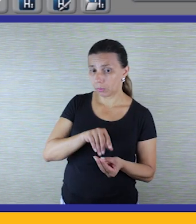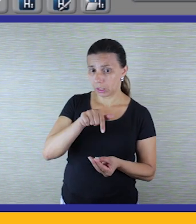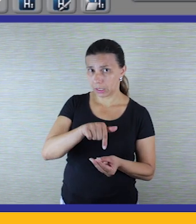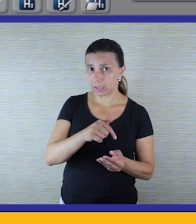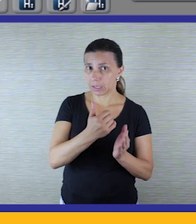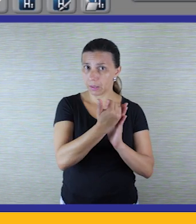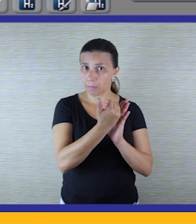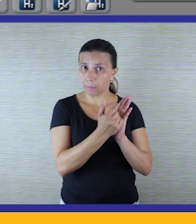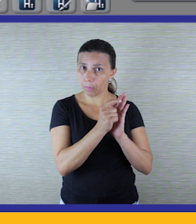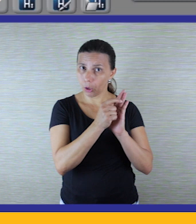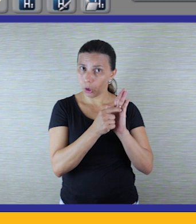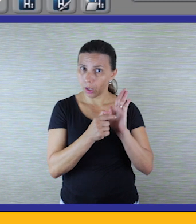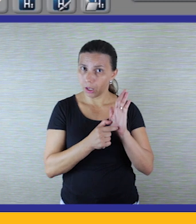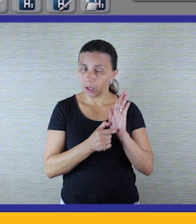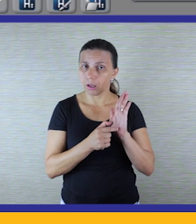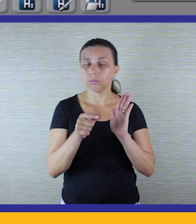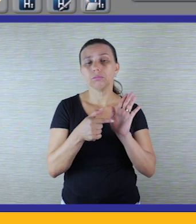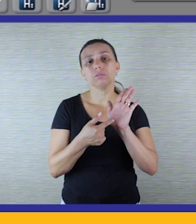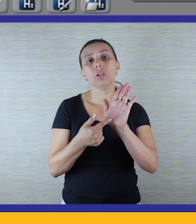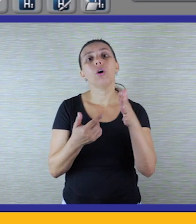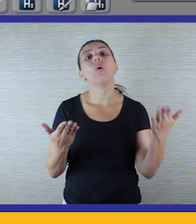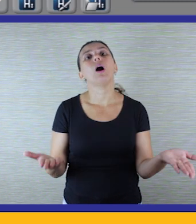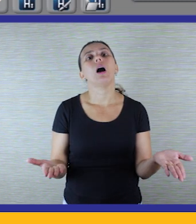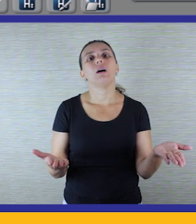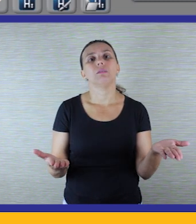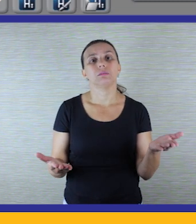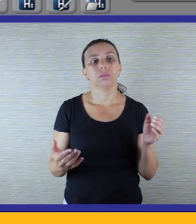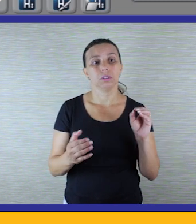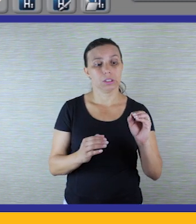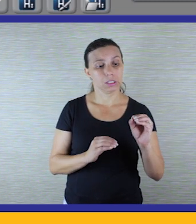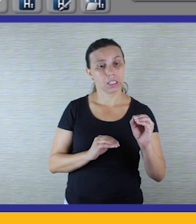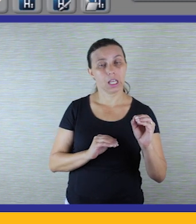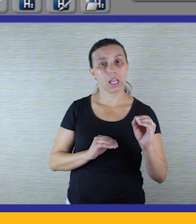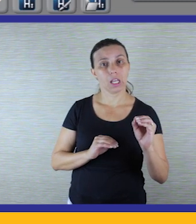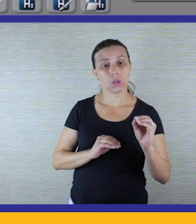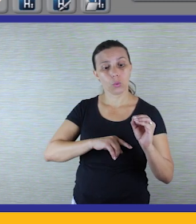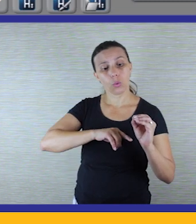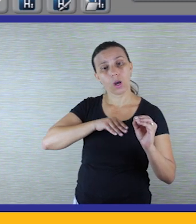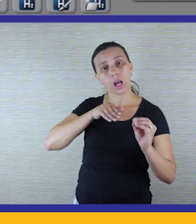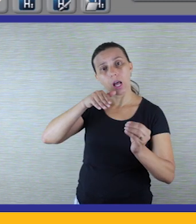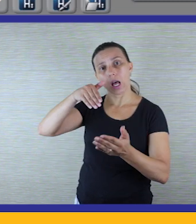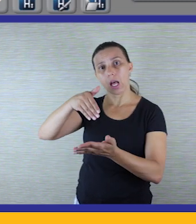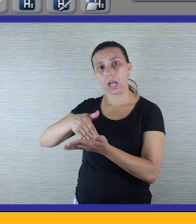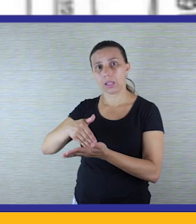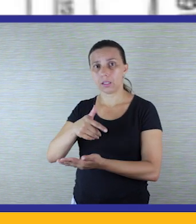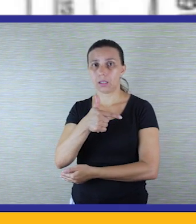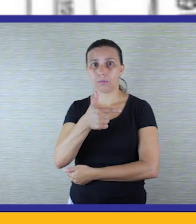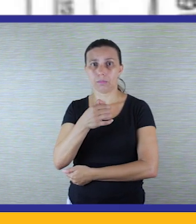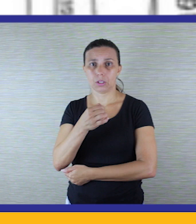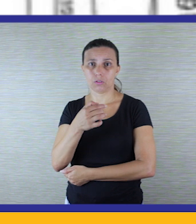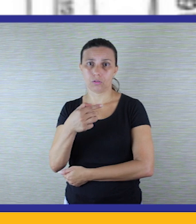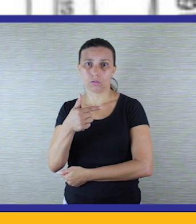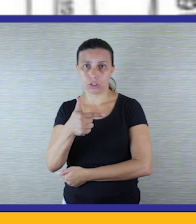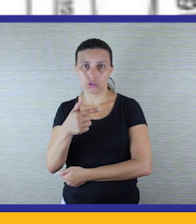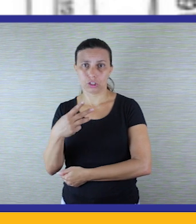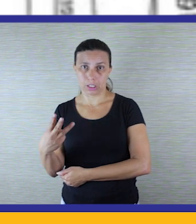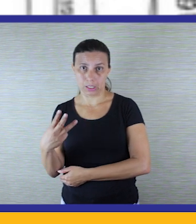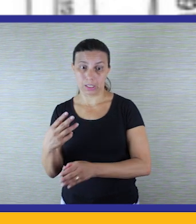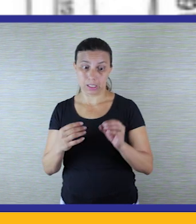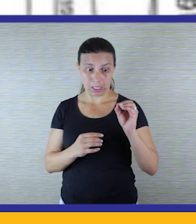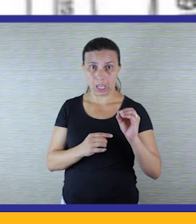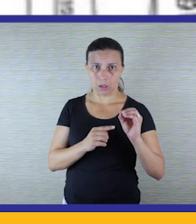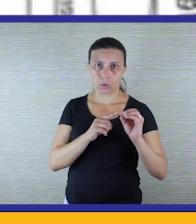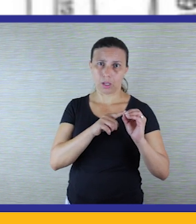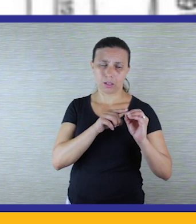do sinal em Analog 0, que varia de 0 a 1023, onde 0 corresponde a